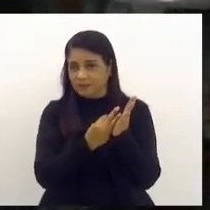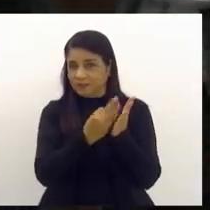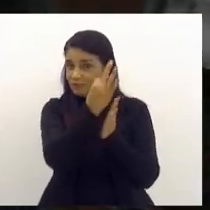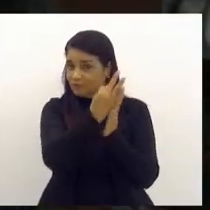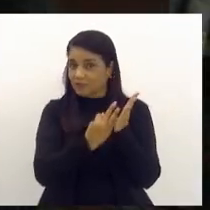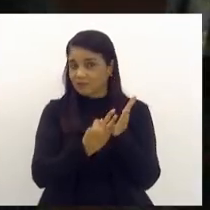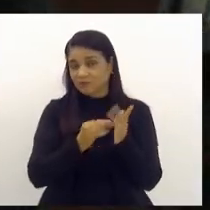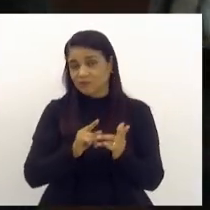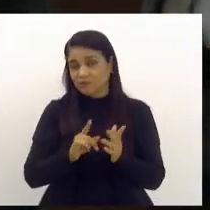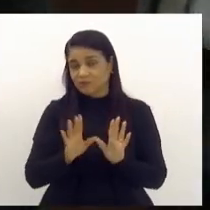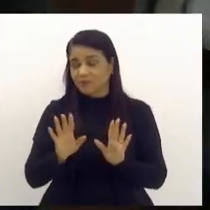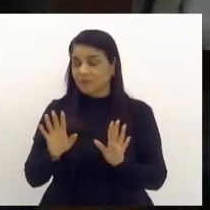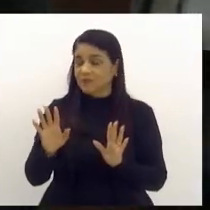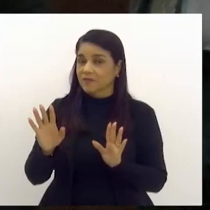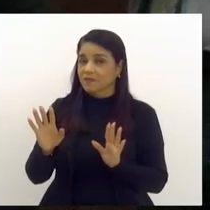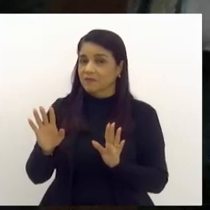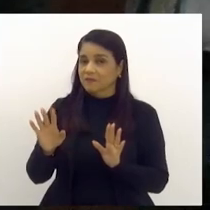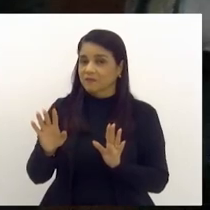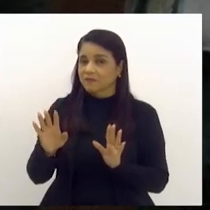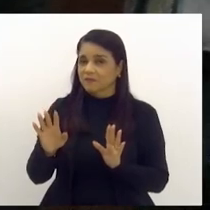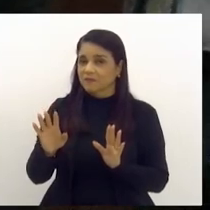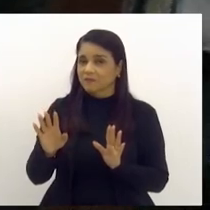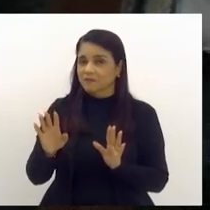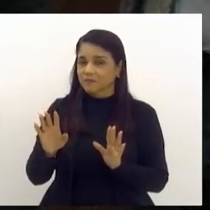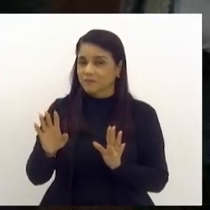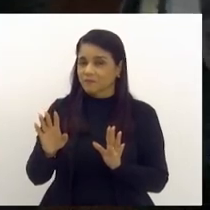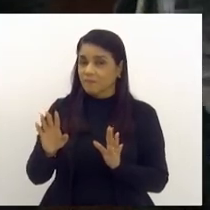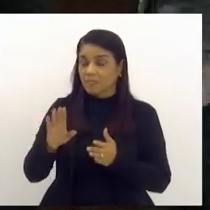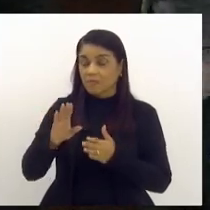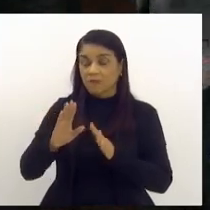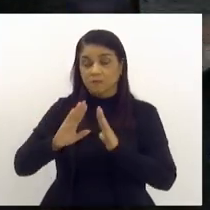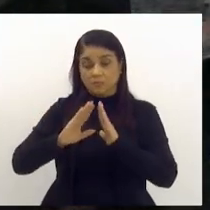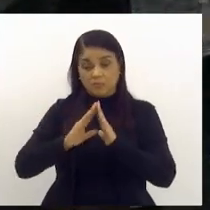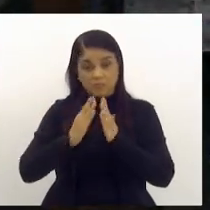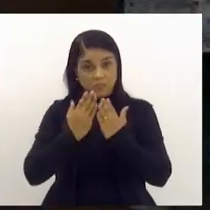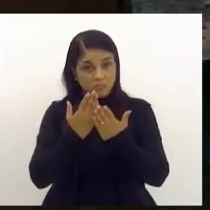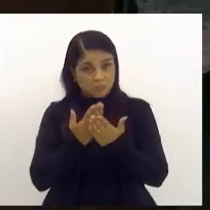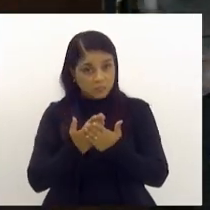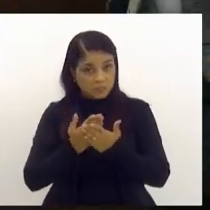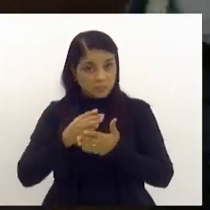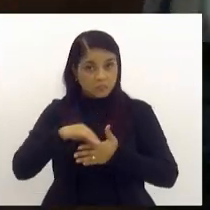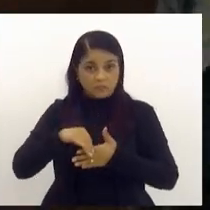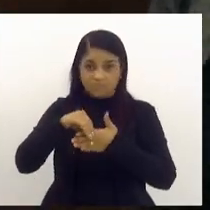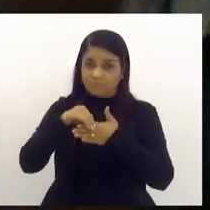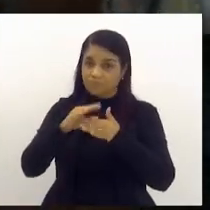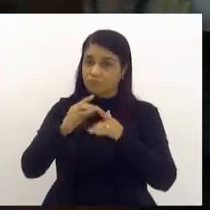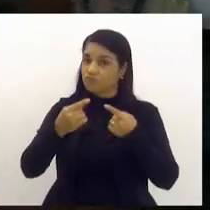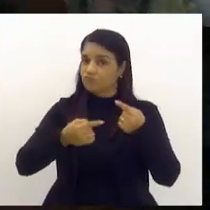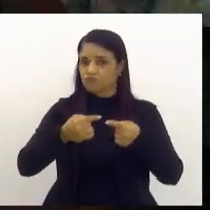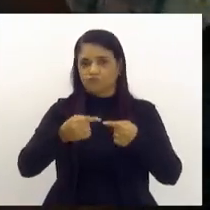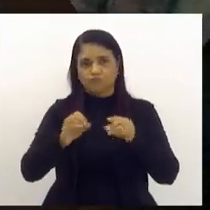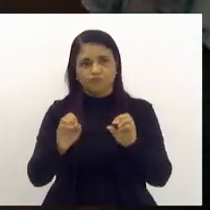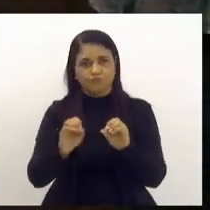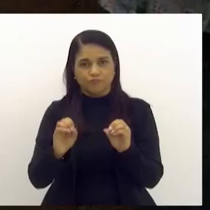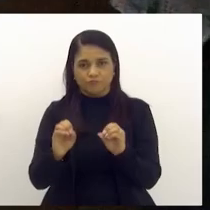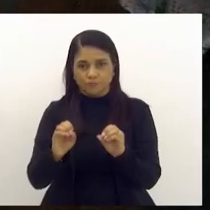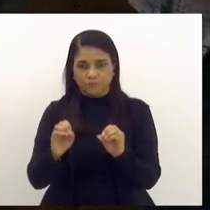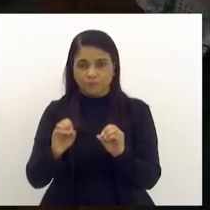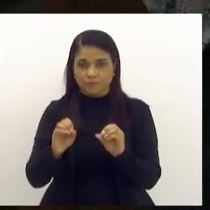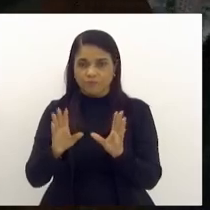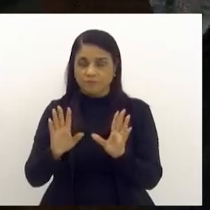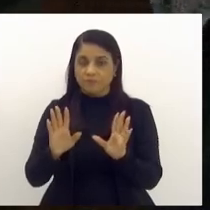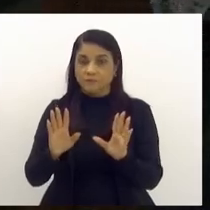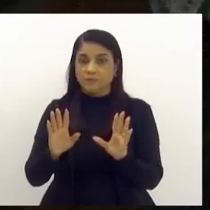Sim, mas estou dizendo, não é que não lá no Colégio do Livro nós não discutimos, não discutimos, evidentemente que